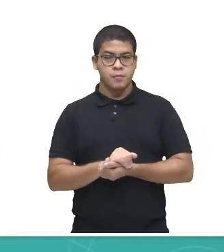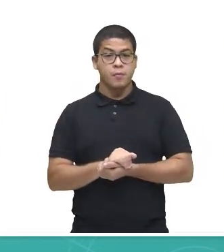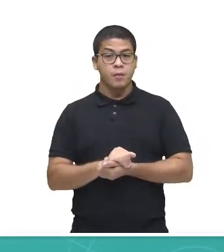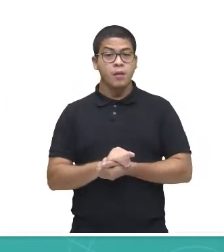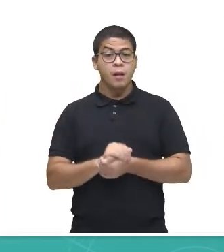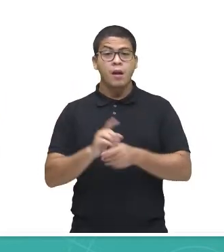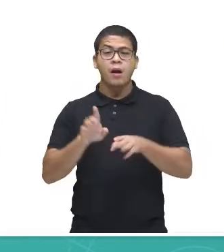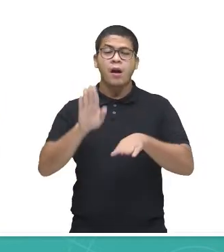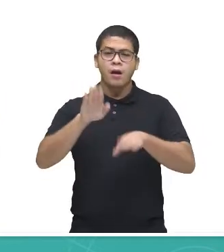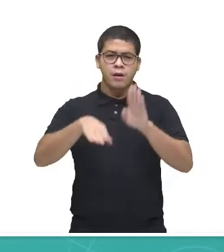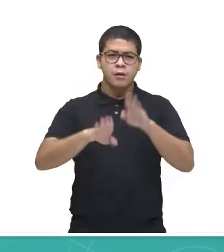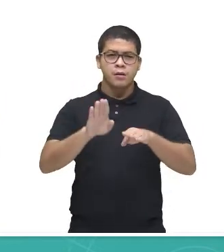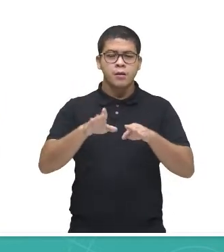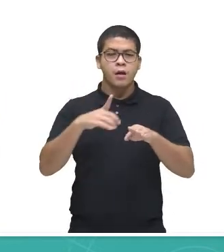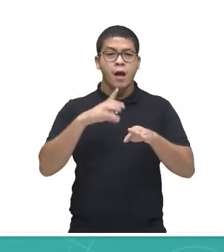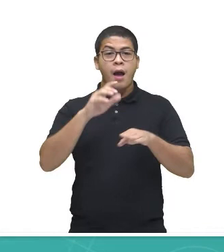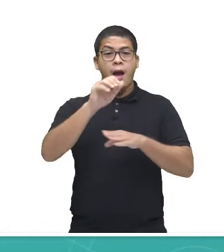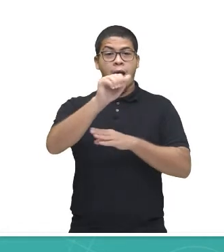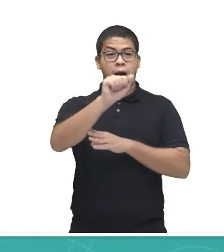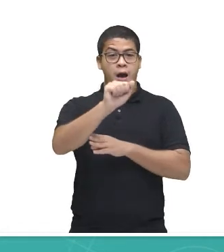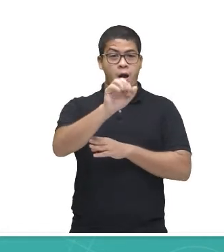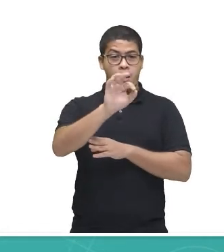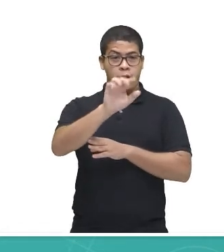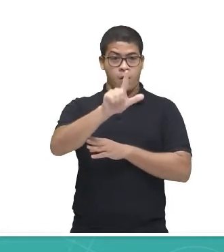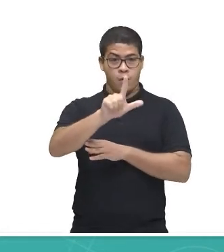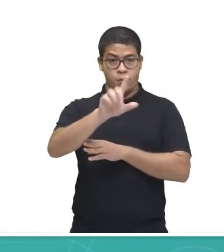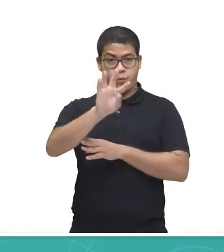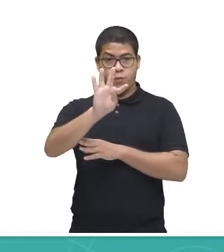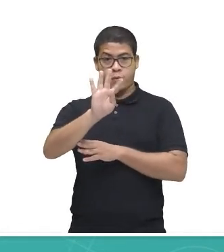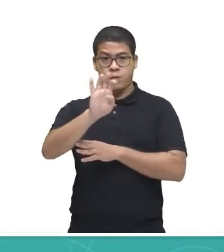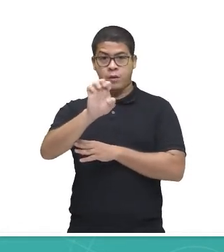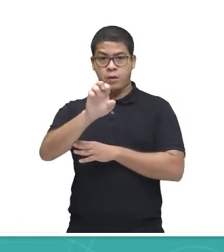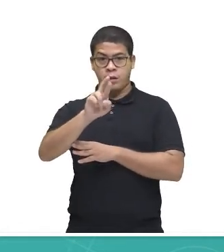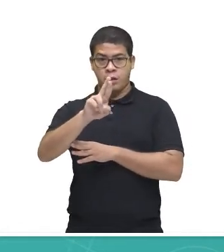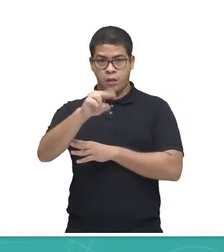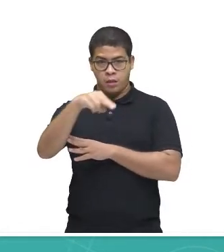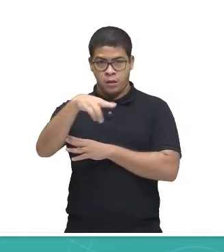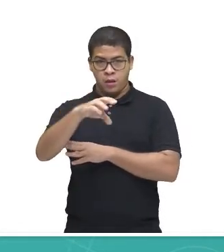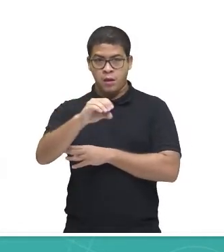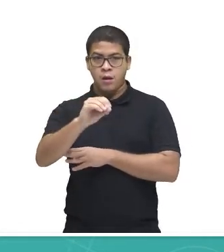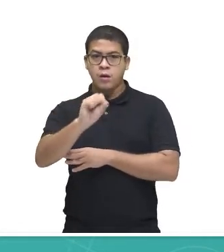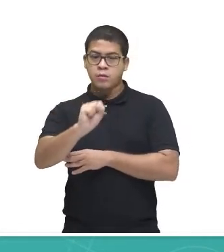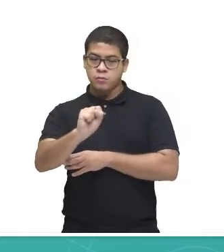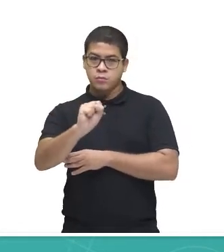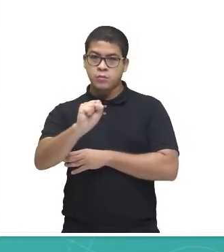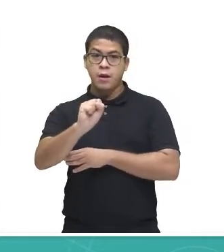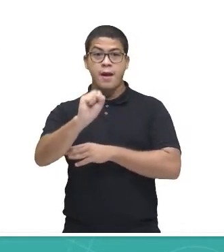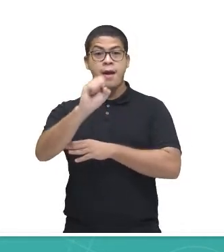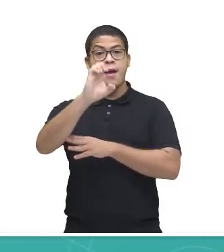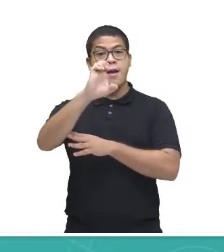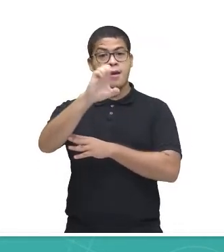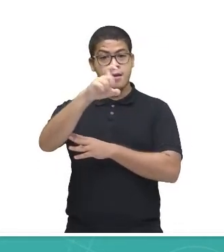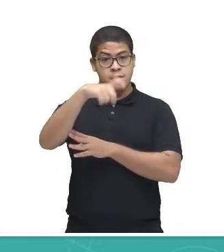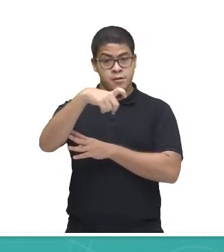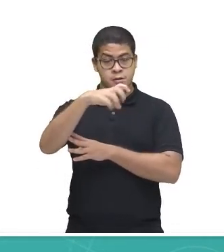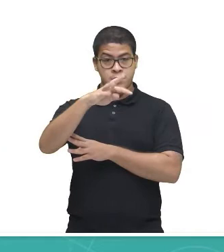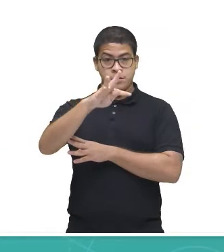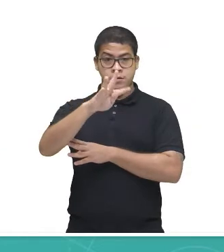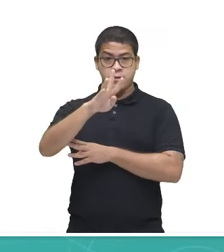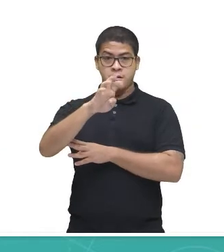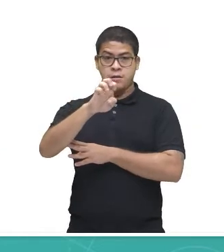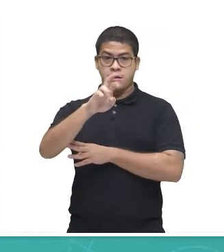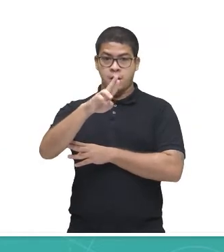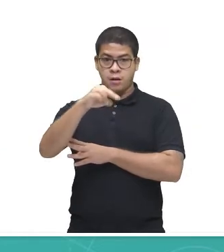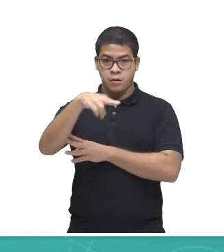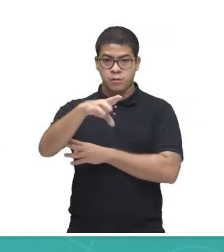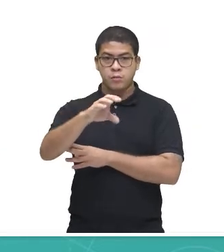alternos externos, pois esses ângulos se localizam acima e abaixo das retas